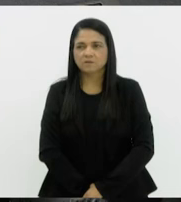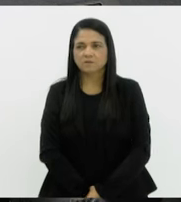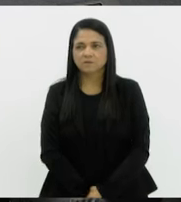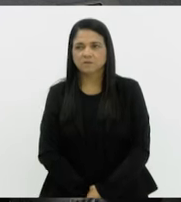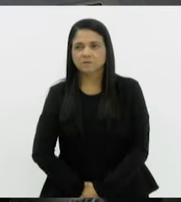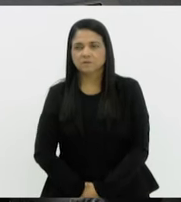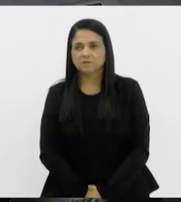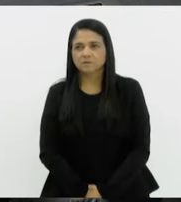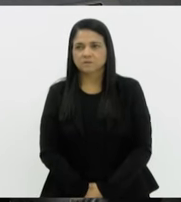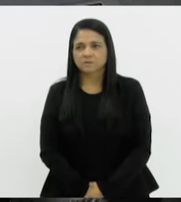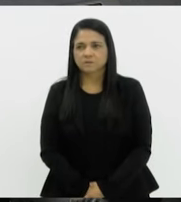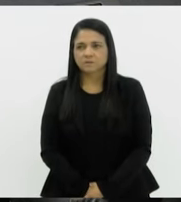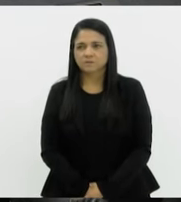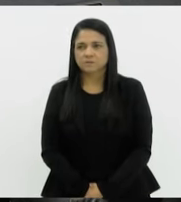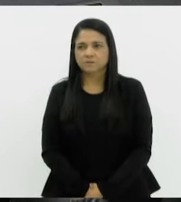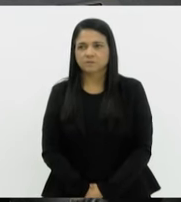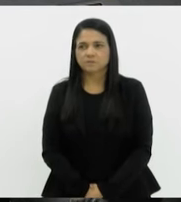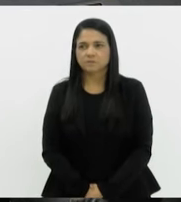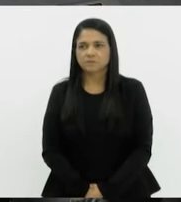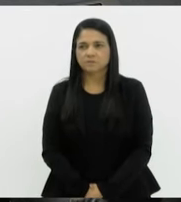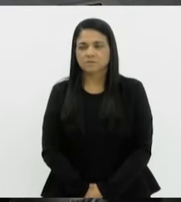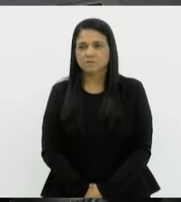sobre a indicação legislativa